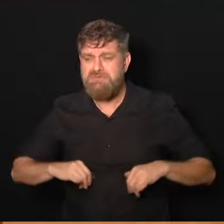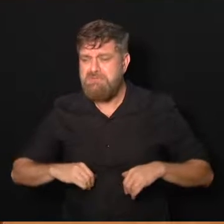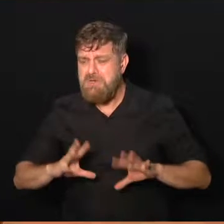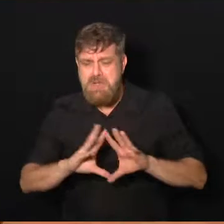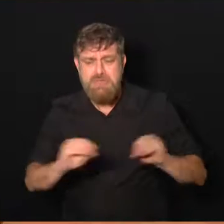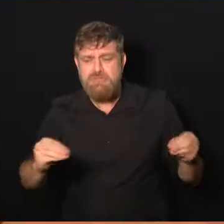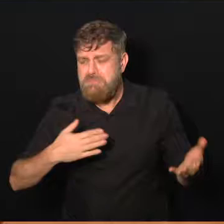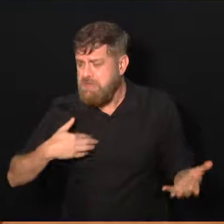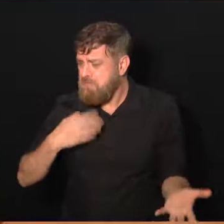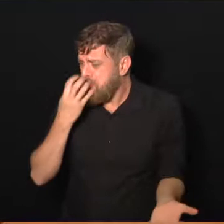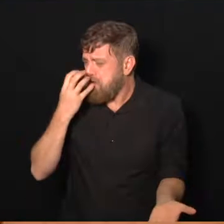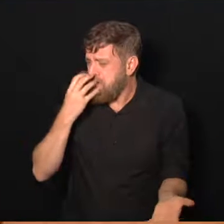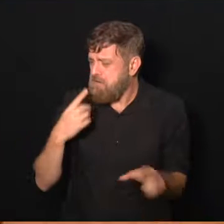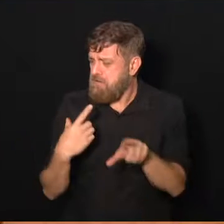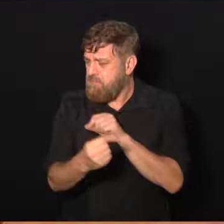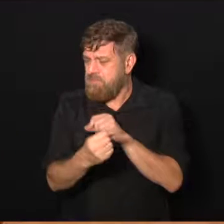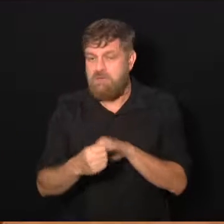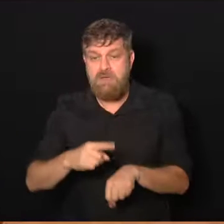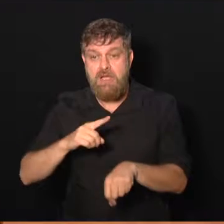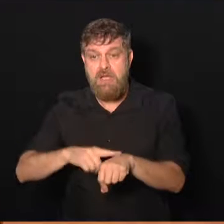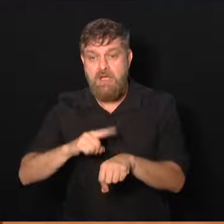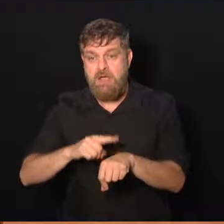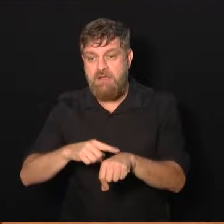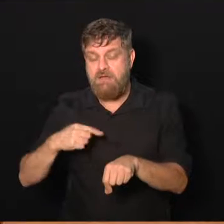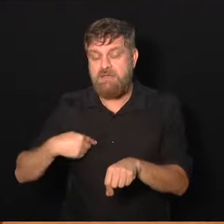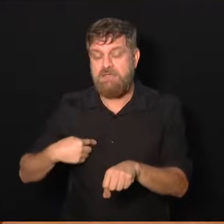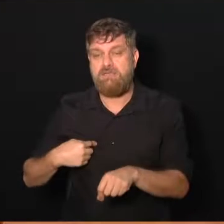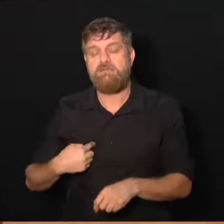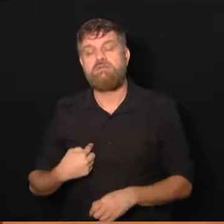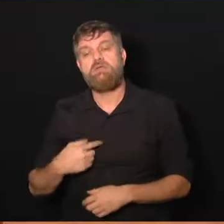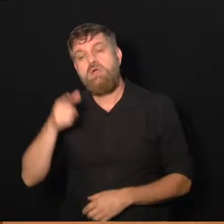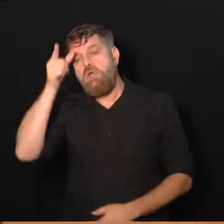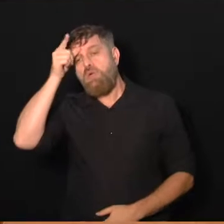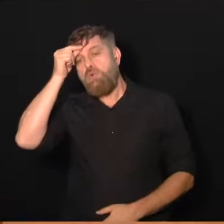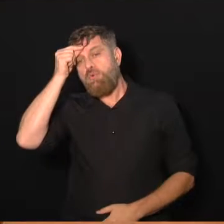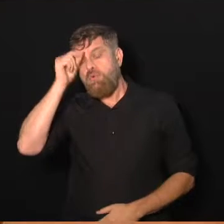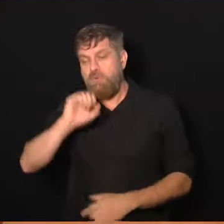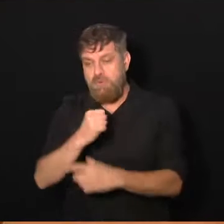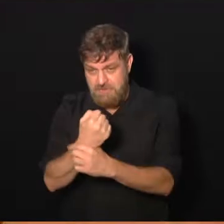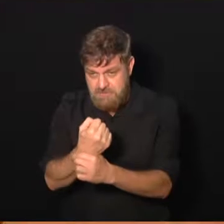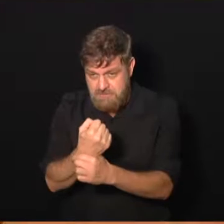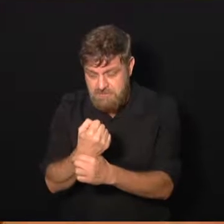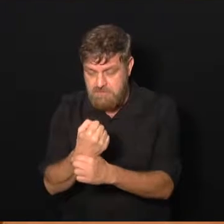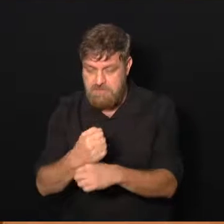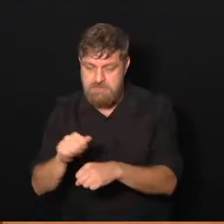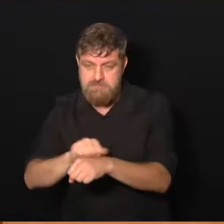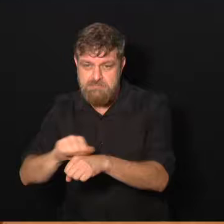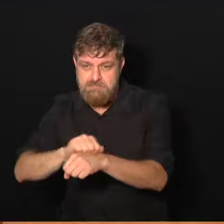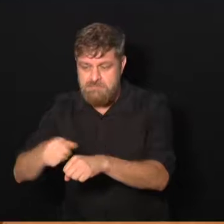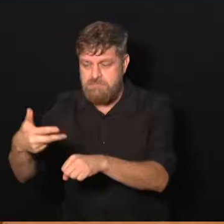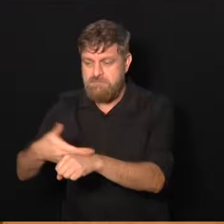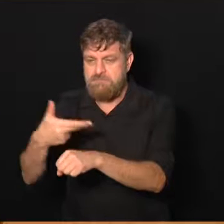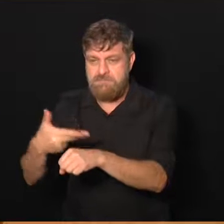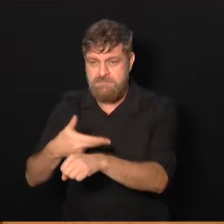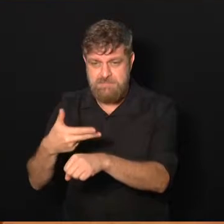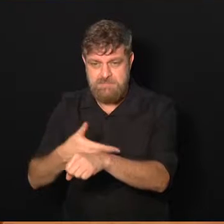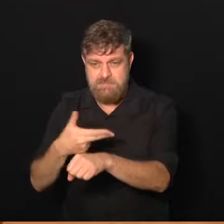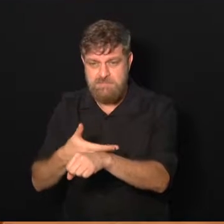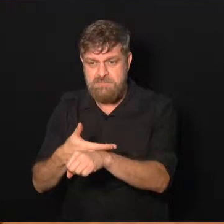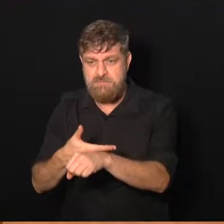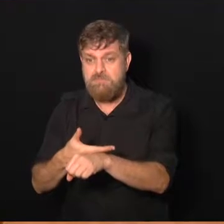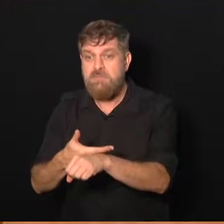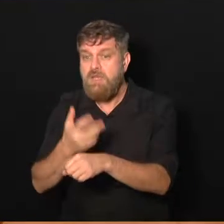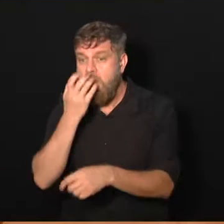no momento em que eles imaginavam que esses animais estivessem em segurança, né? E também do